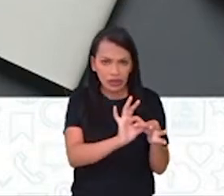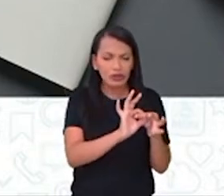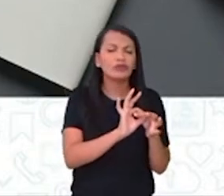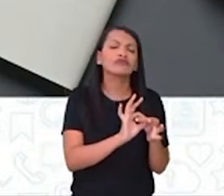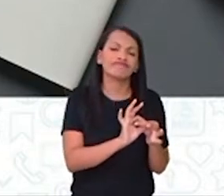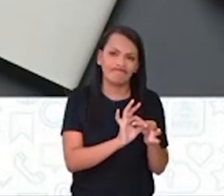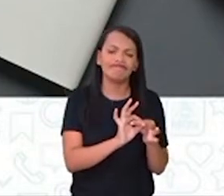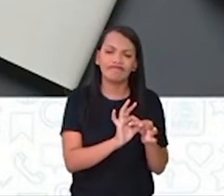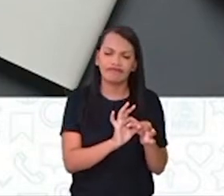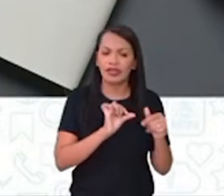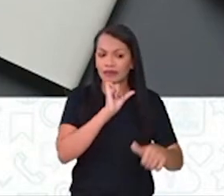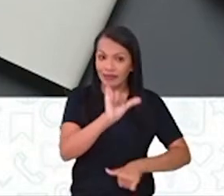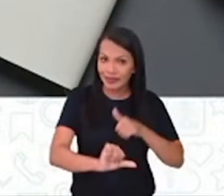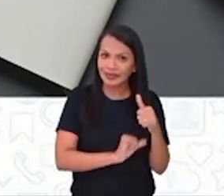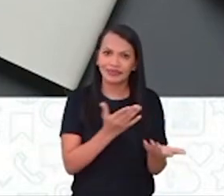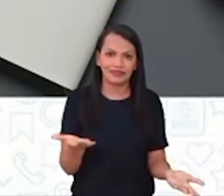gente pensa